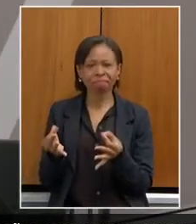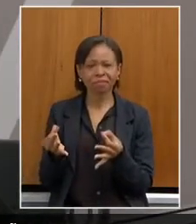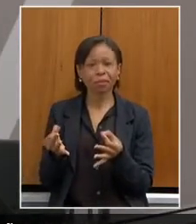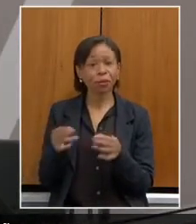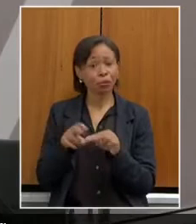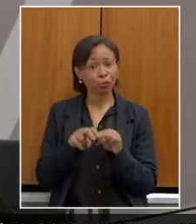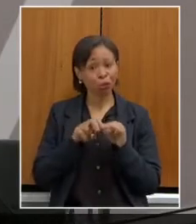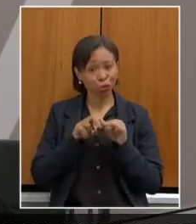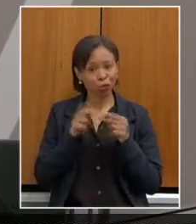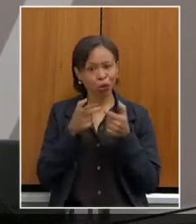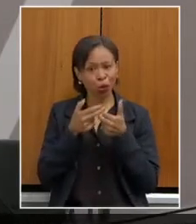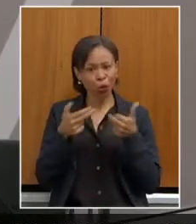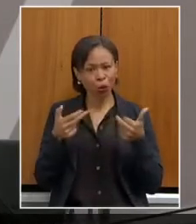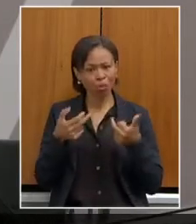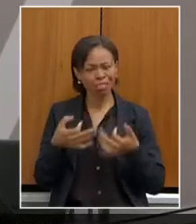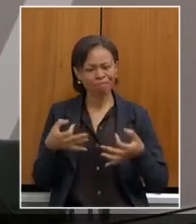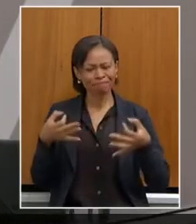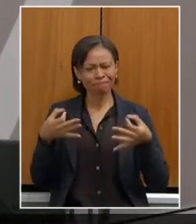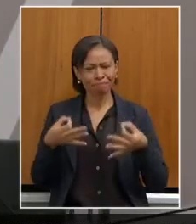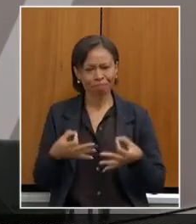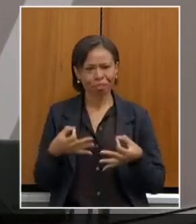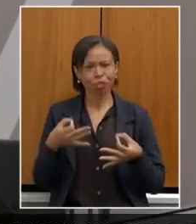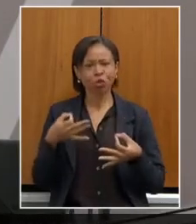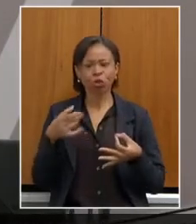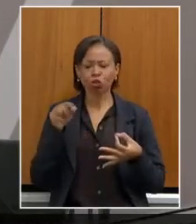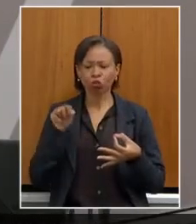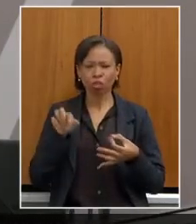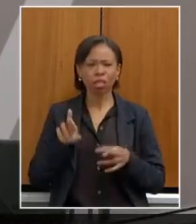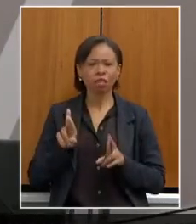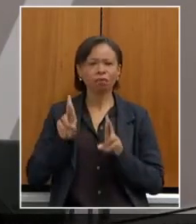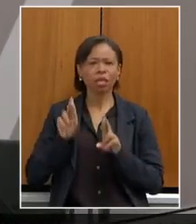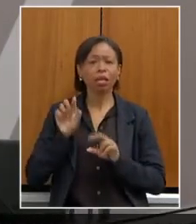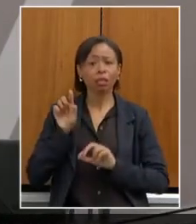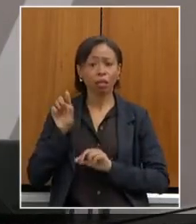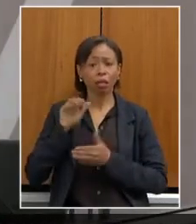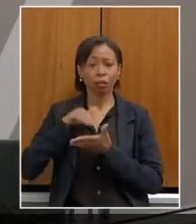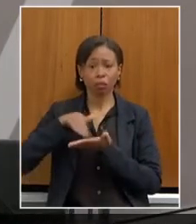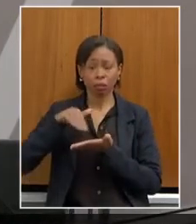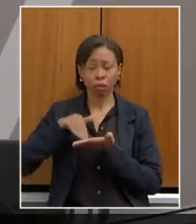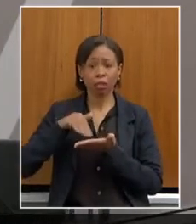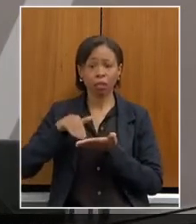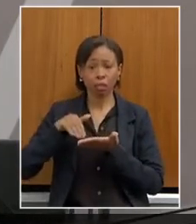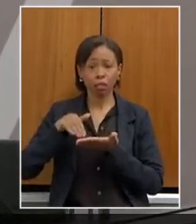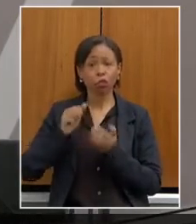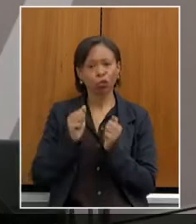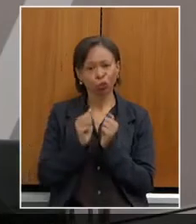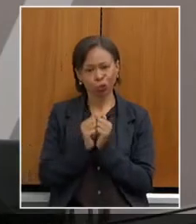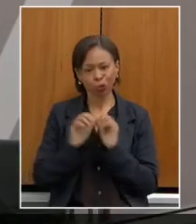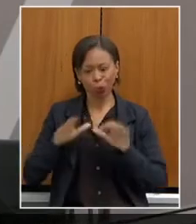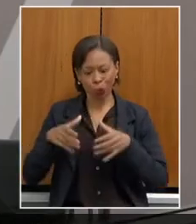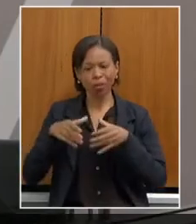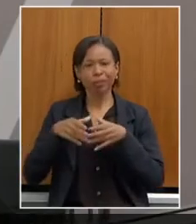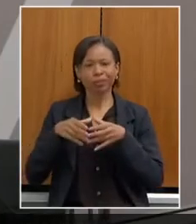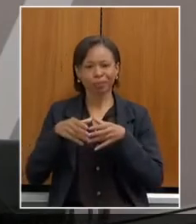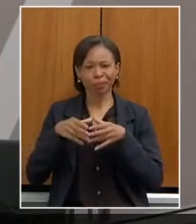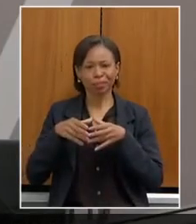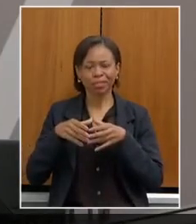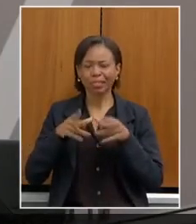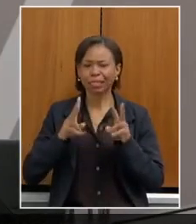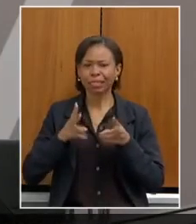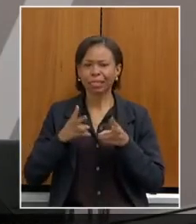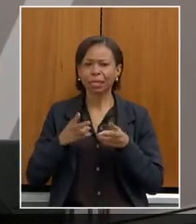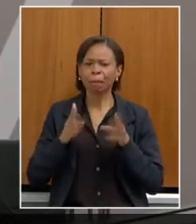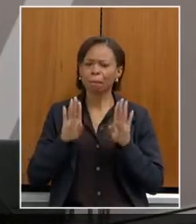dado certo sobre seu comando na secretaria junto com essa equipe também que tanto bem nos atende